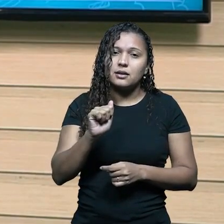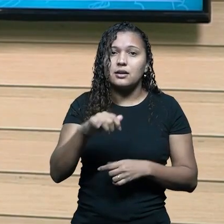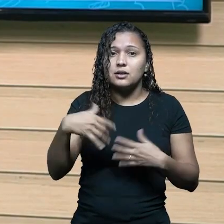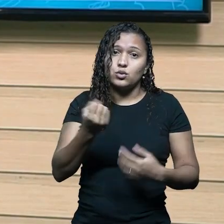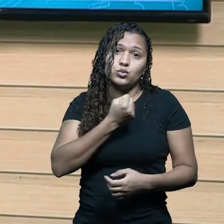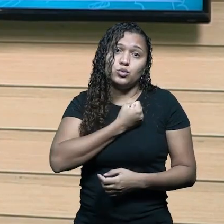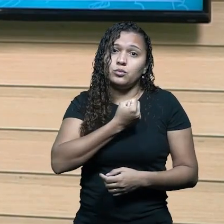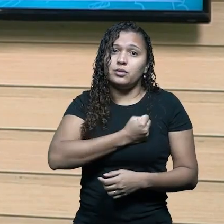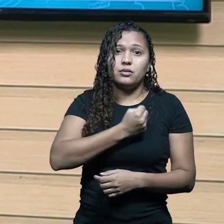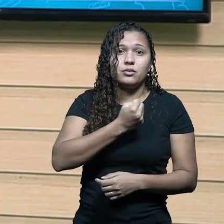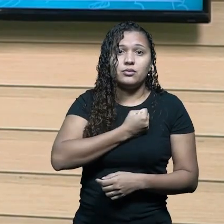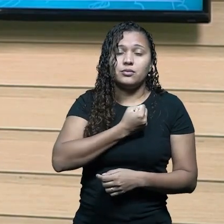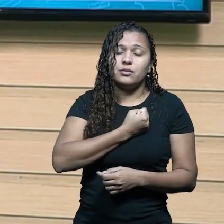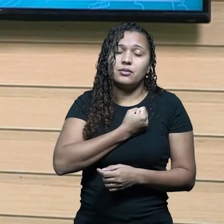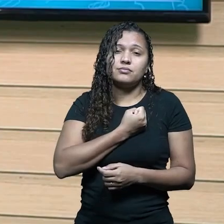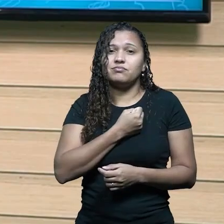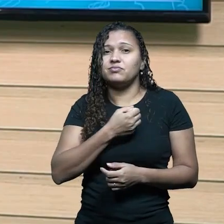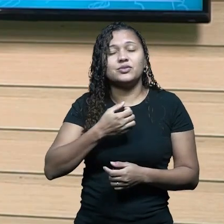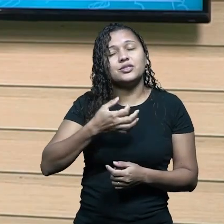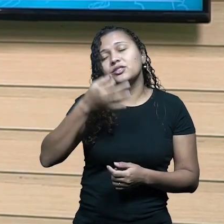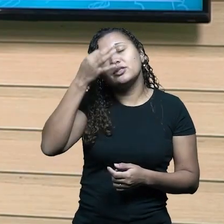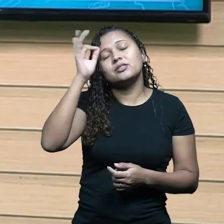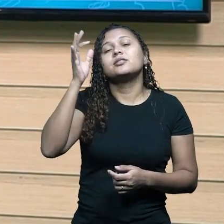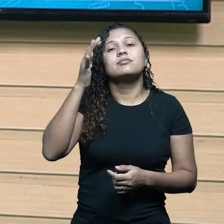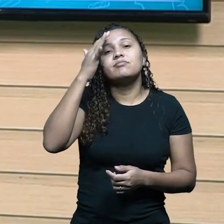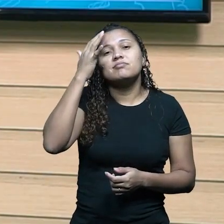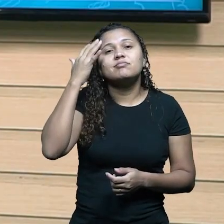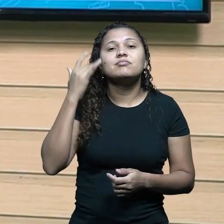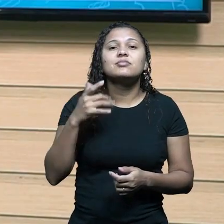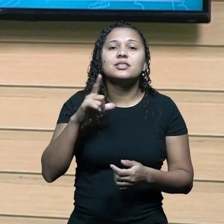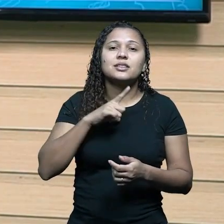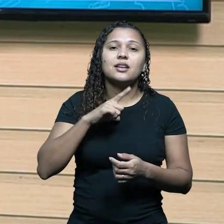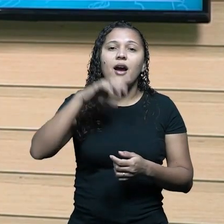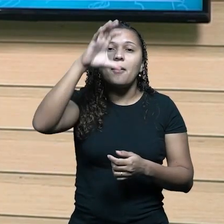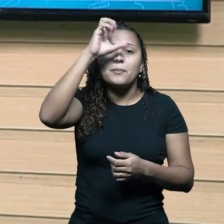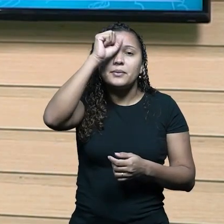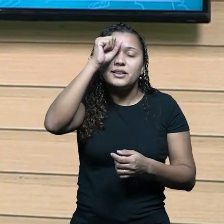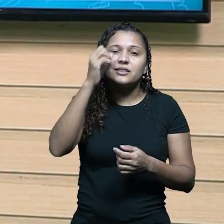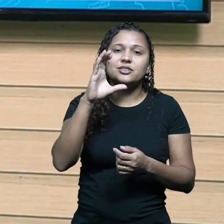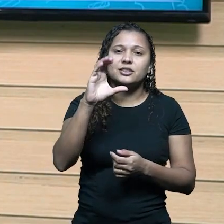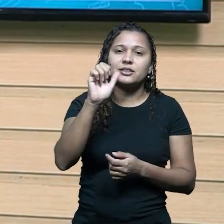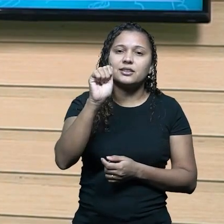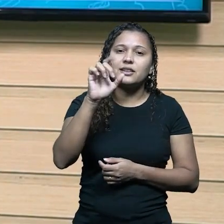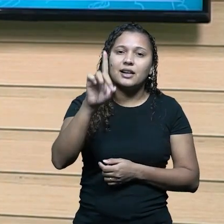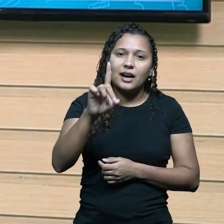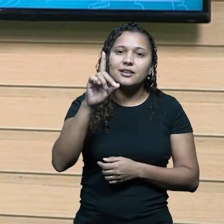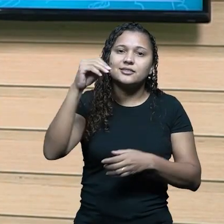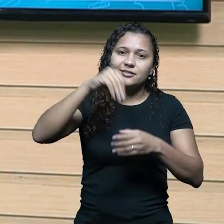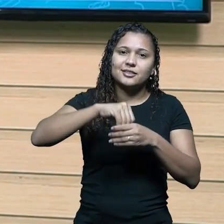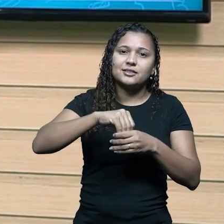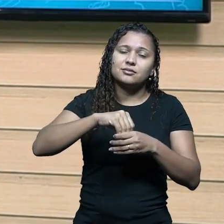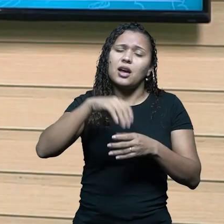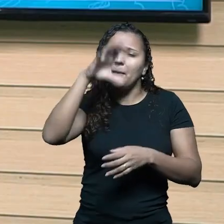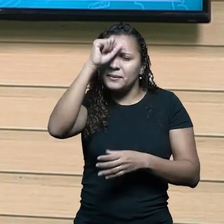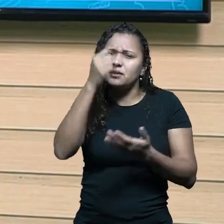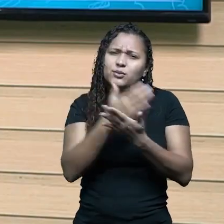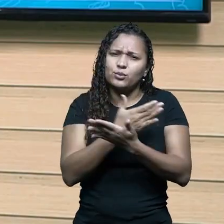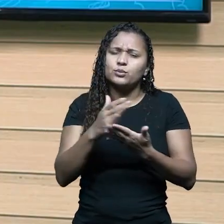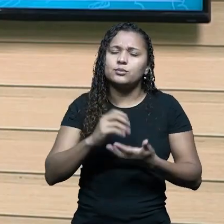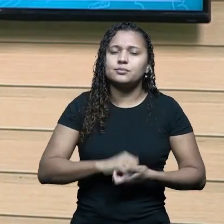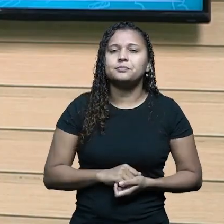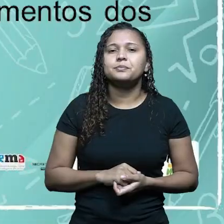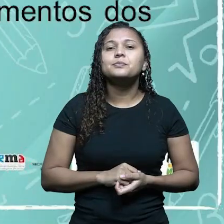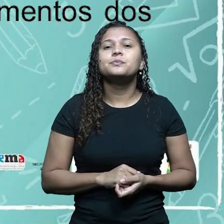surgir automaticamente quando você aplica o sistema de cotagem dentro do AutoCAD. Nós vamos